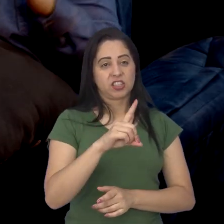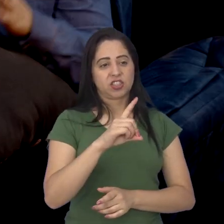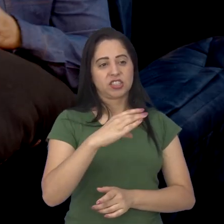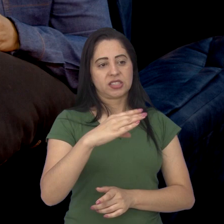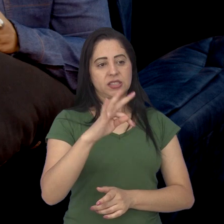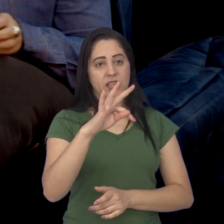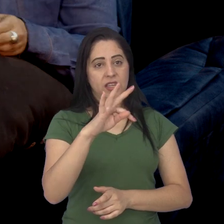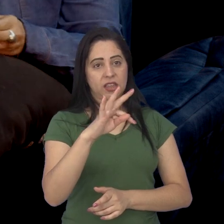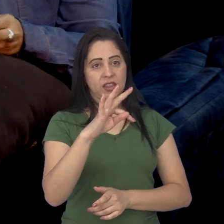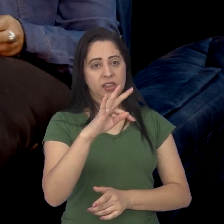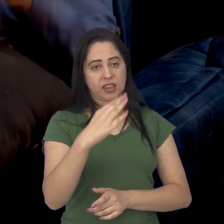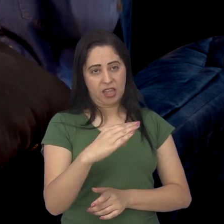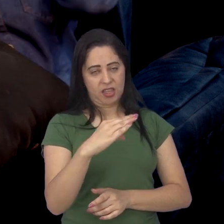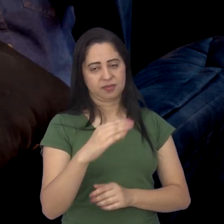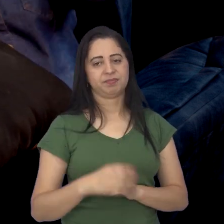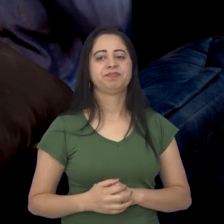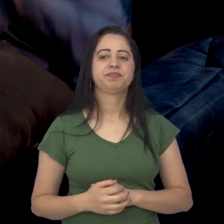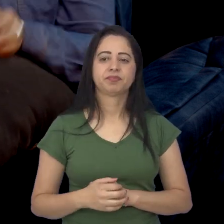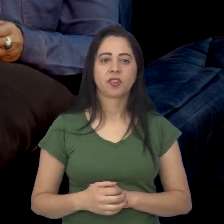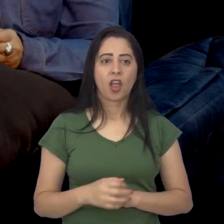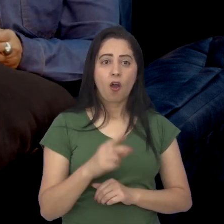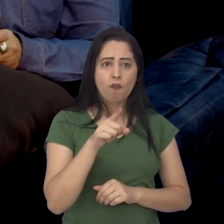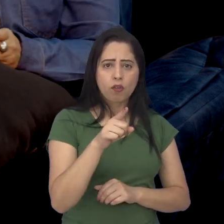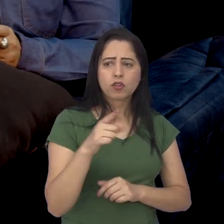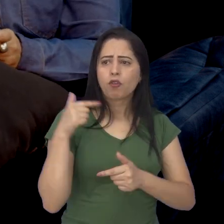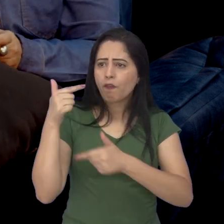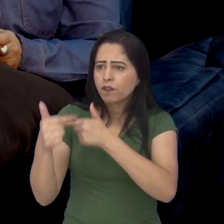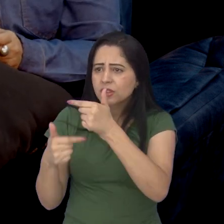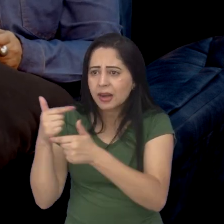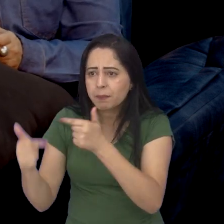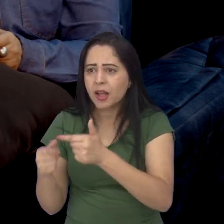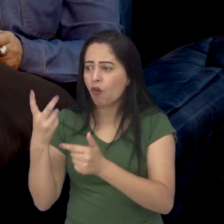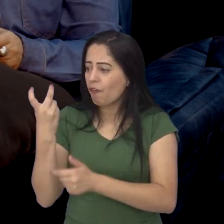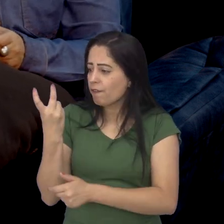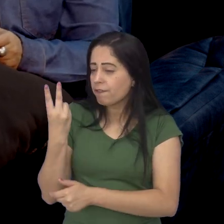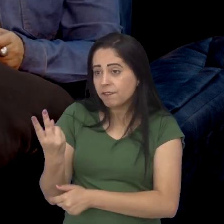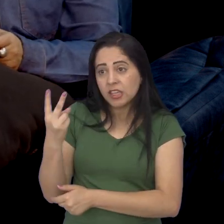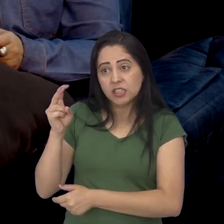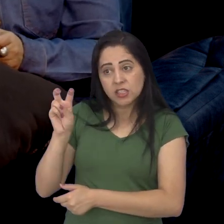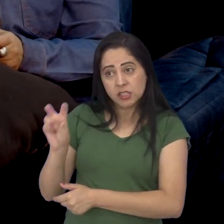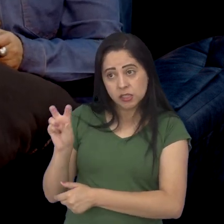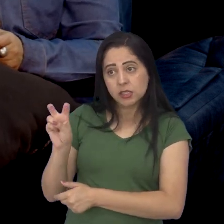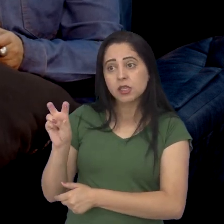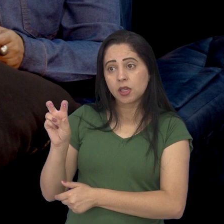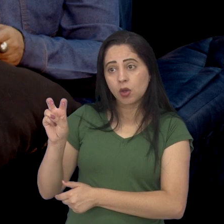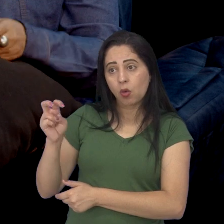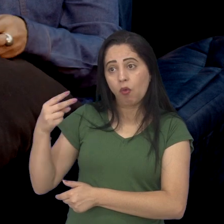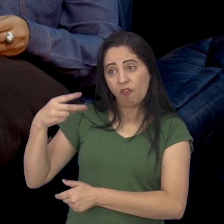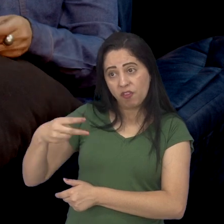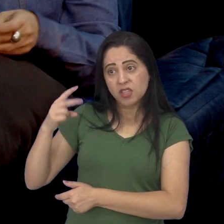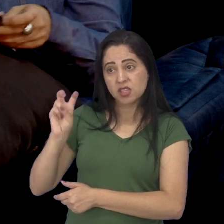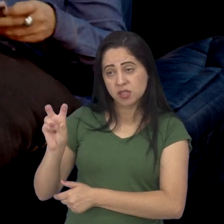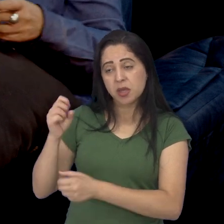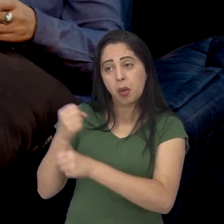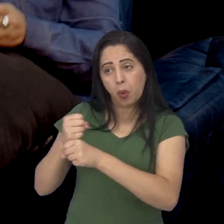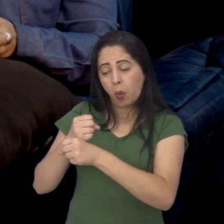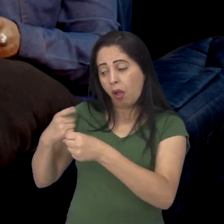tudo. E foram 25 anos, né, trabalhando que você ainda trabalha no